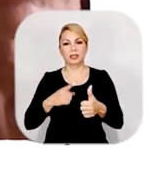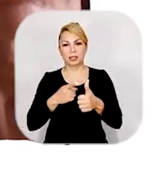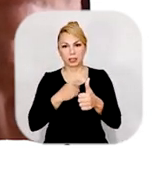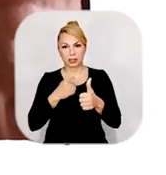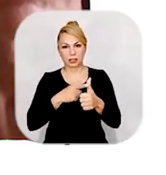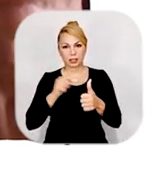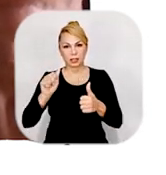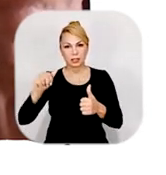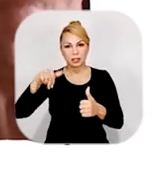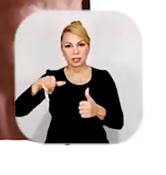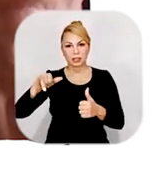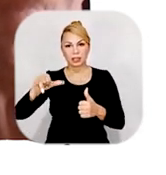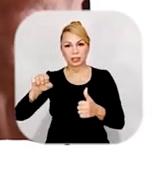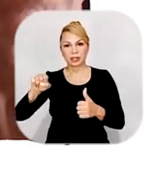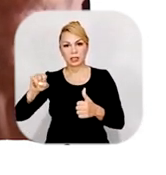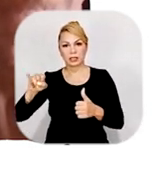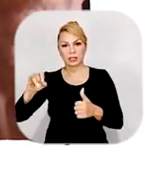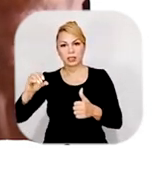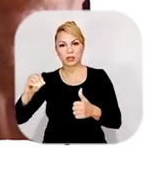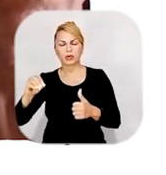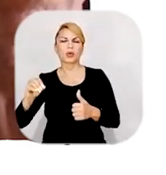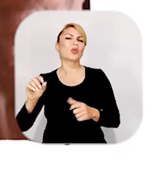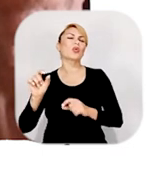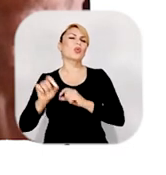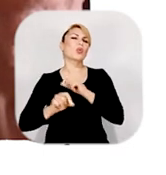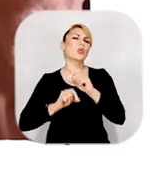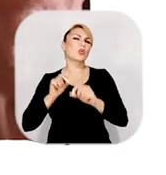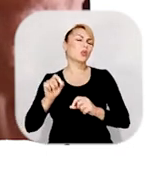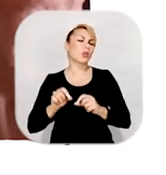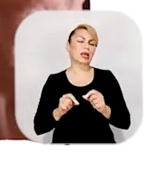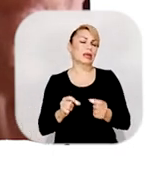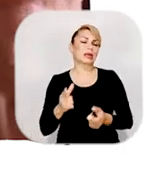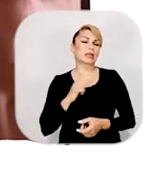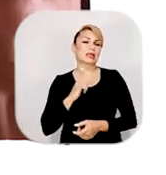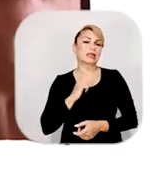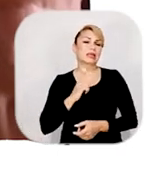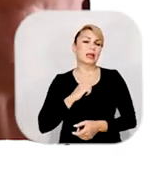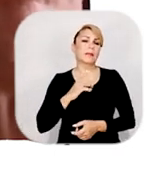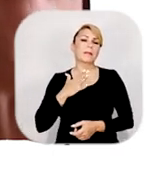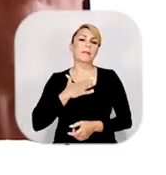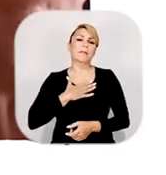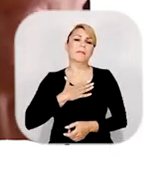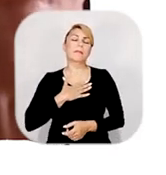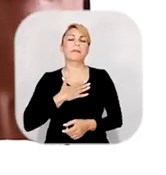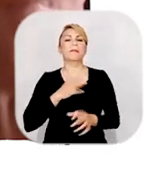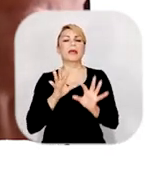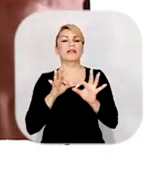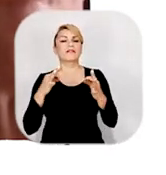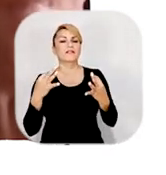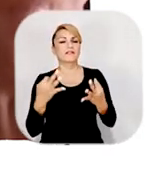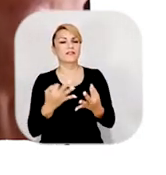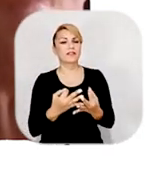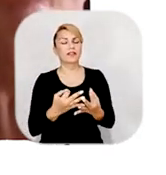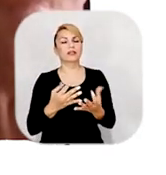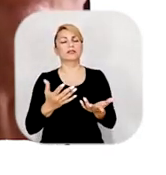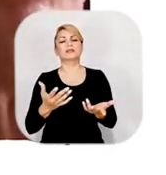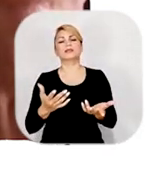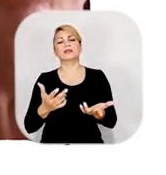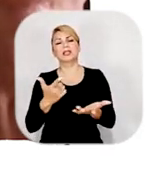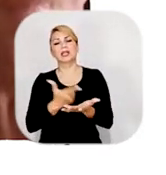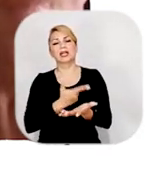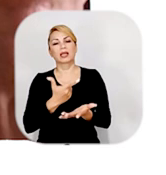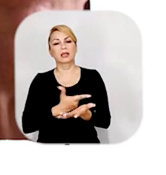Anísio Aruá, ele falou assim: mas o que tem sobre os meus parentes dentro desses livros